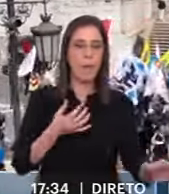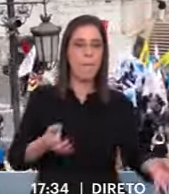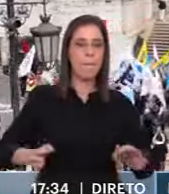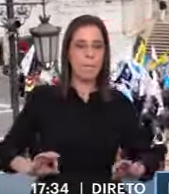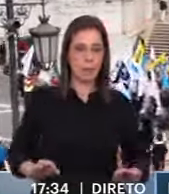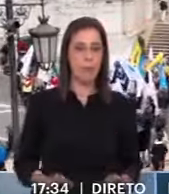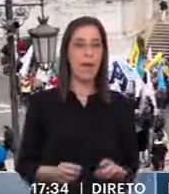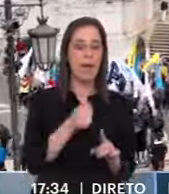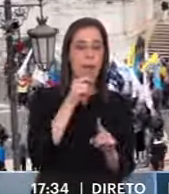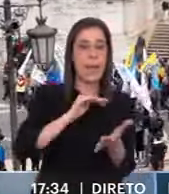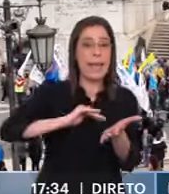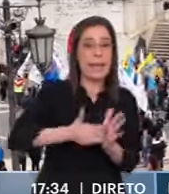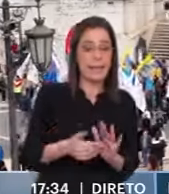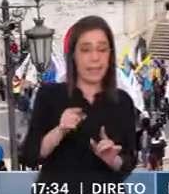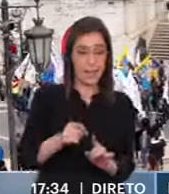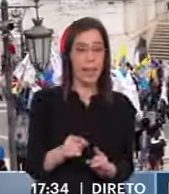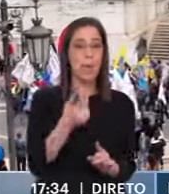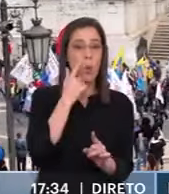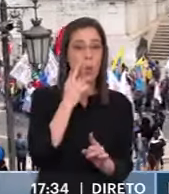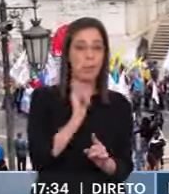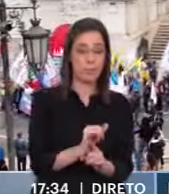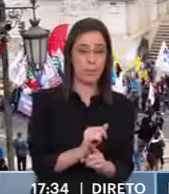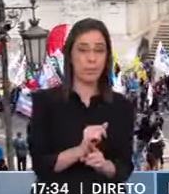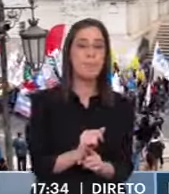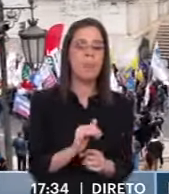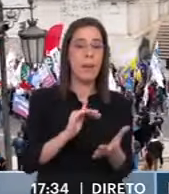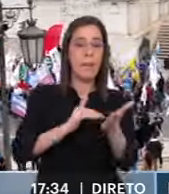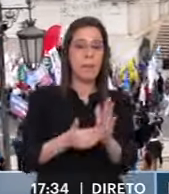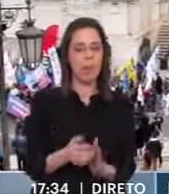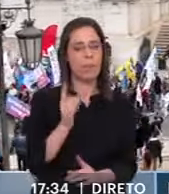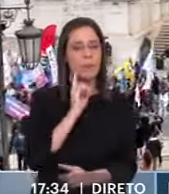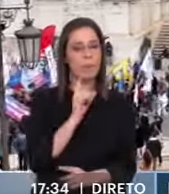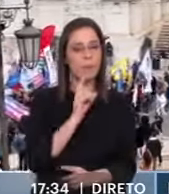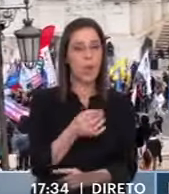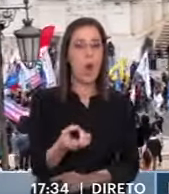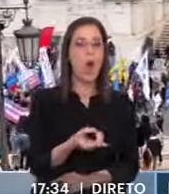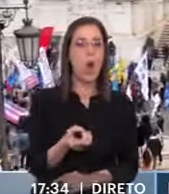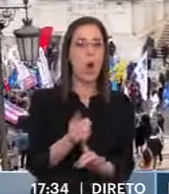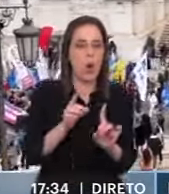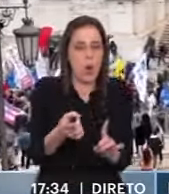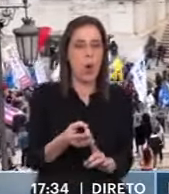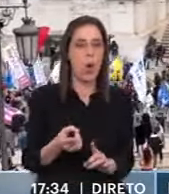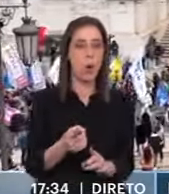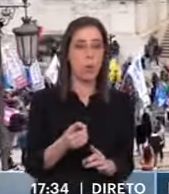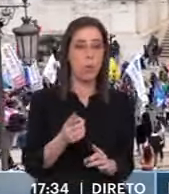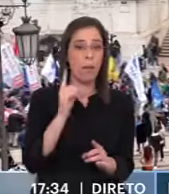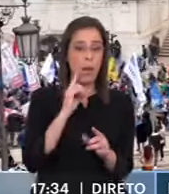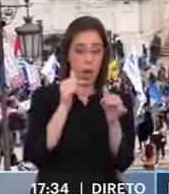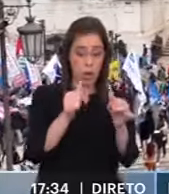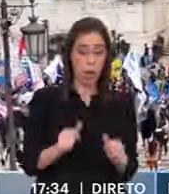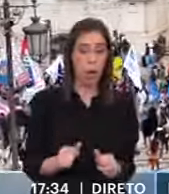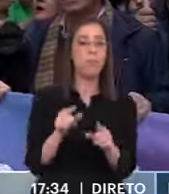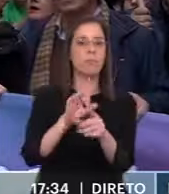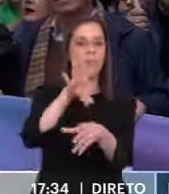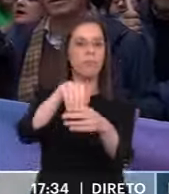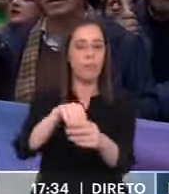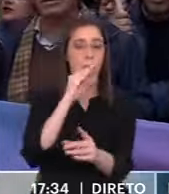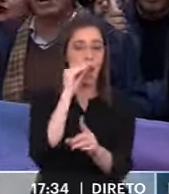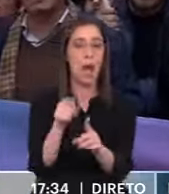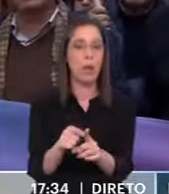preparar para, de facto, a realização de provas que são muito importantes, sobretudo no nono ano, que conta para a classificação dos nossos